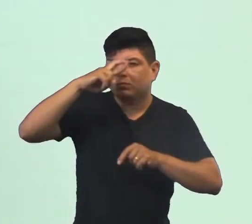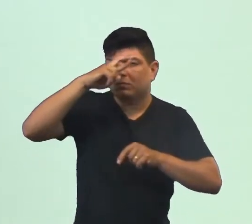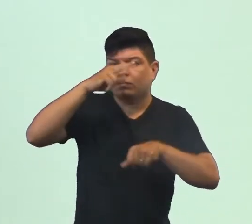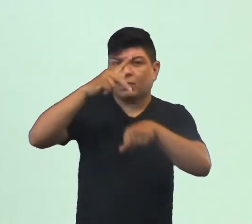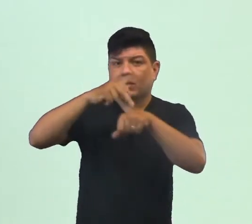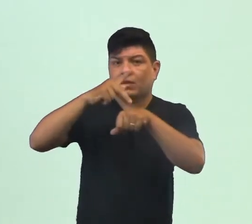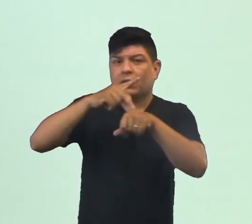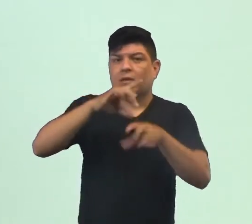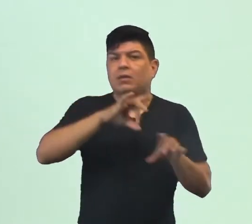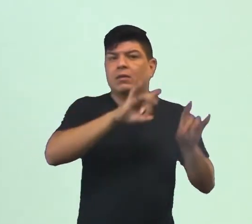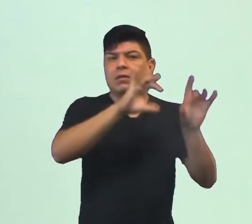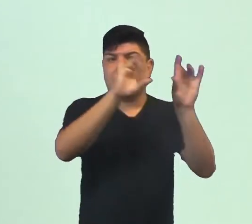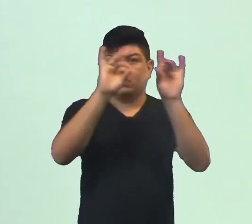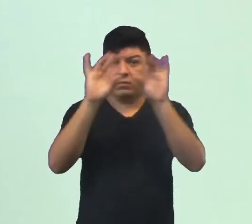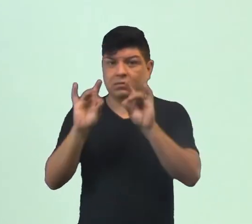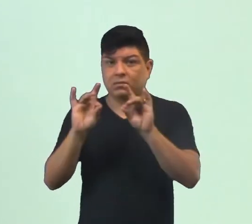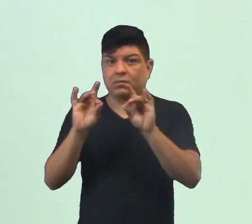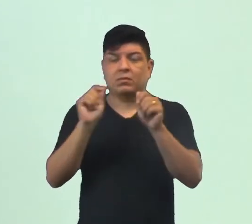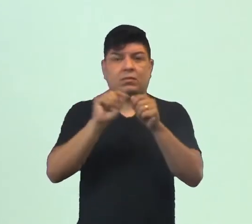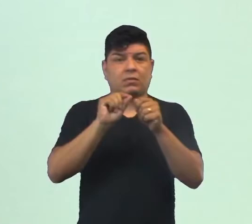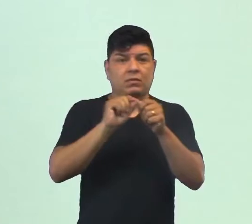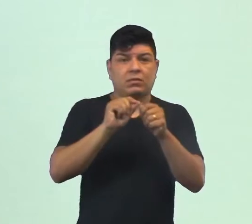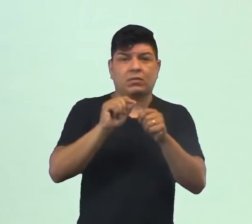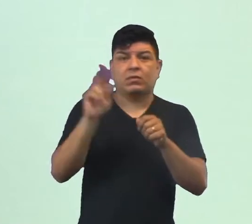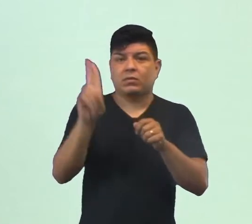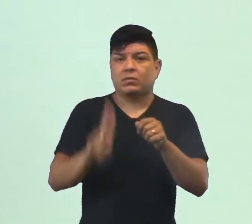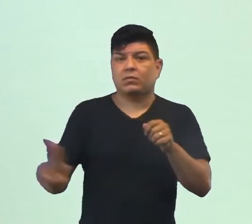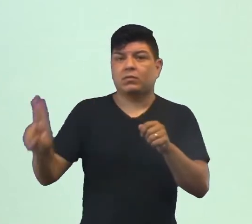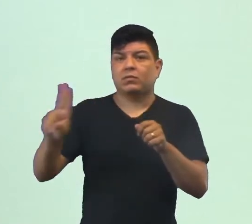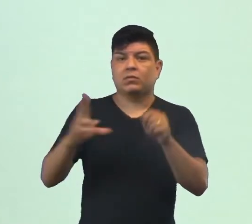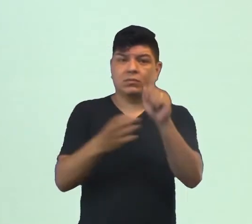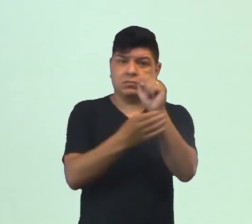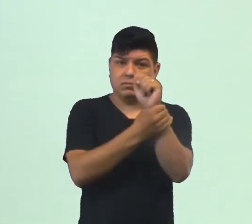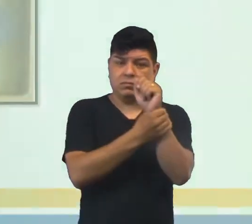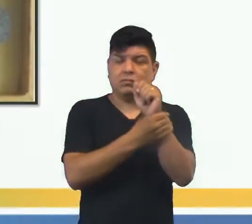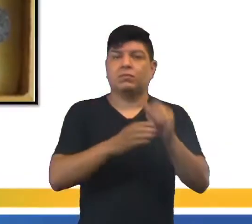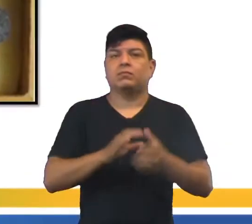os metais, né? Até para fazer como instrumento de proteção.